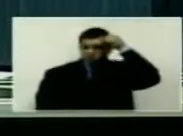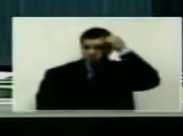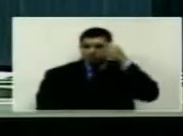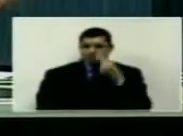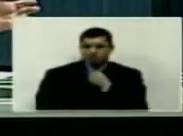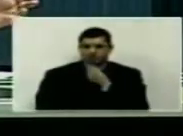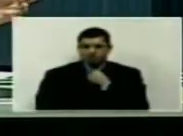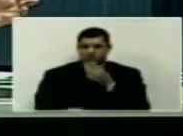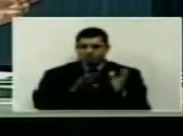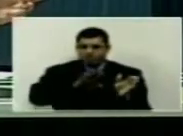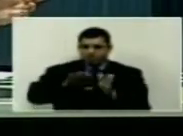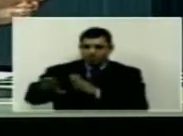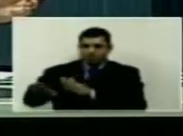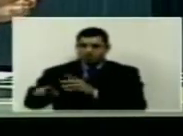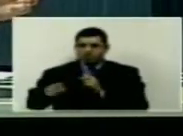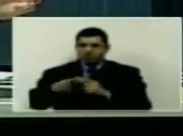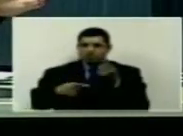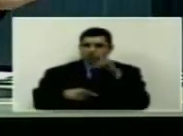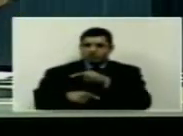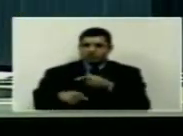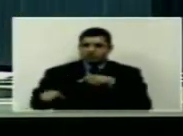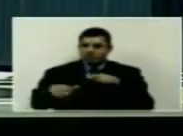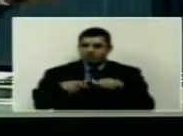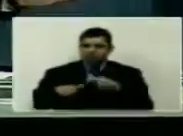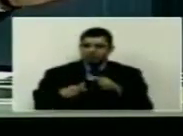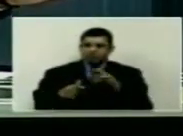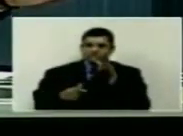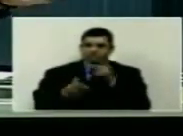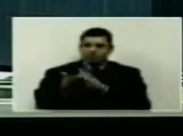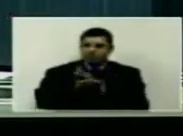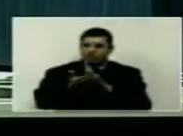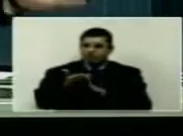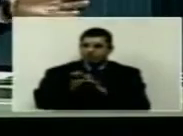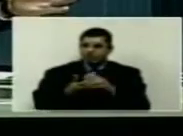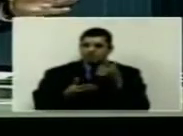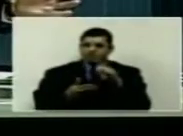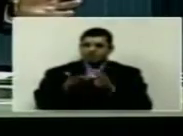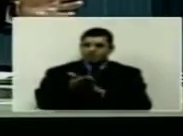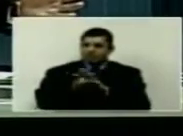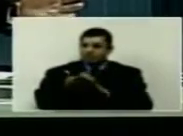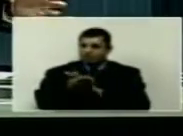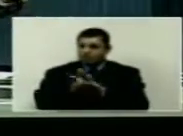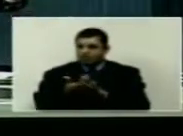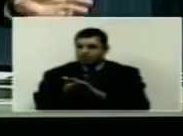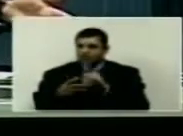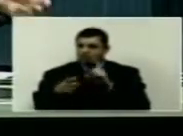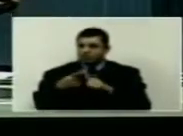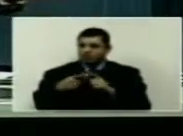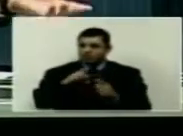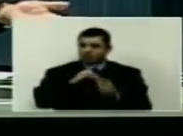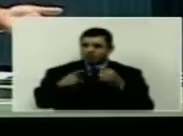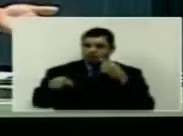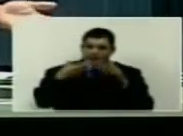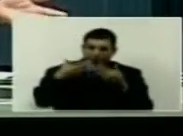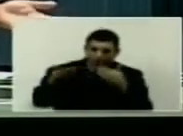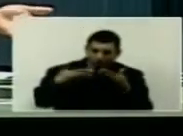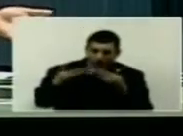Não pode uma matéria dessa ser publicada e ninguém falar nada. Ninguém tem nada a ver com isso, porque o debate